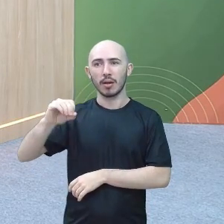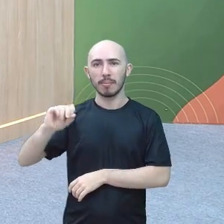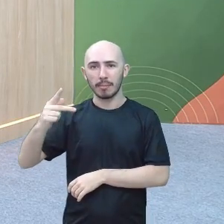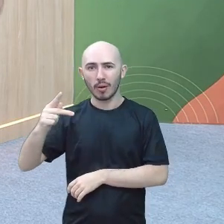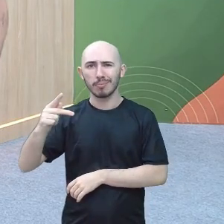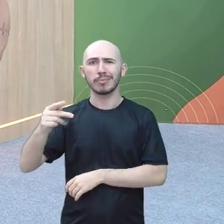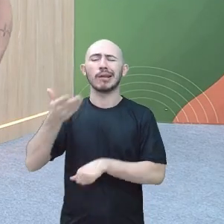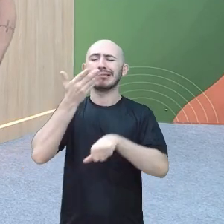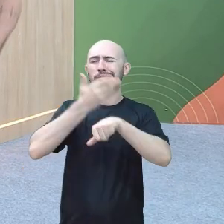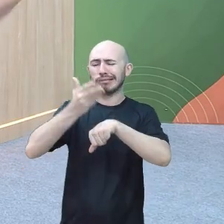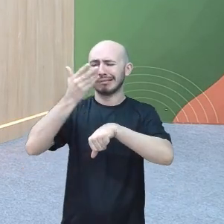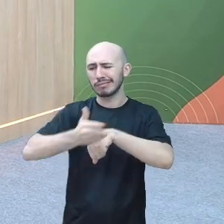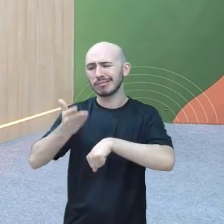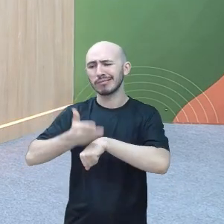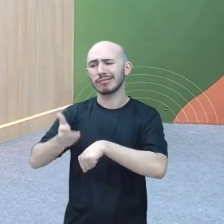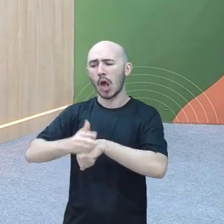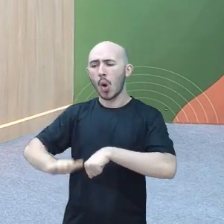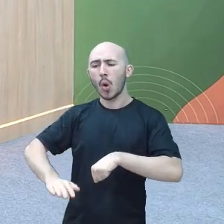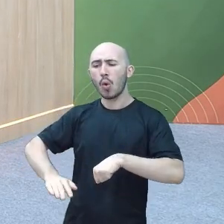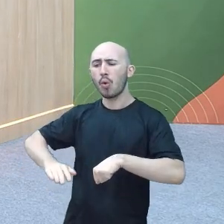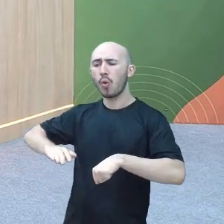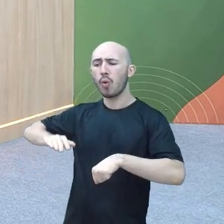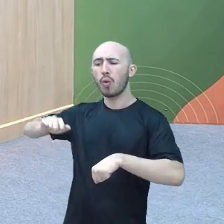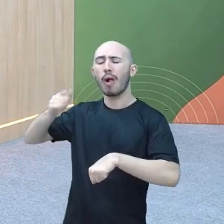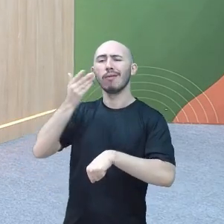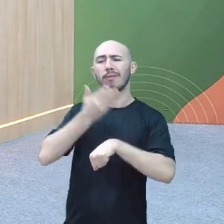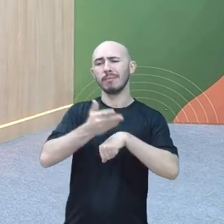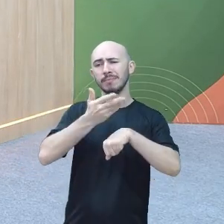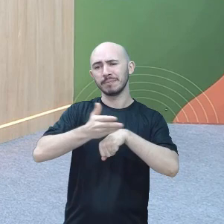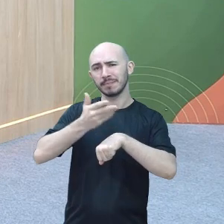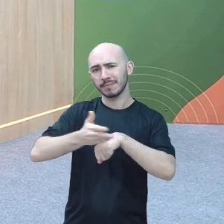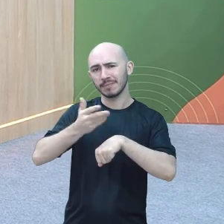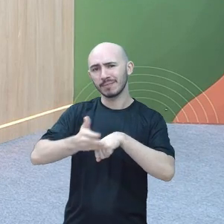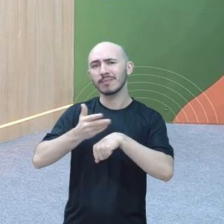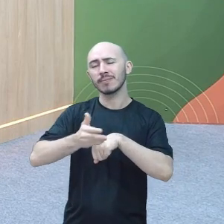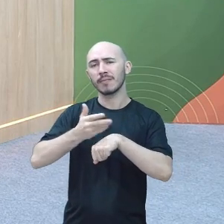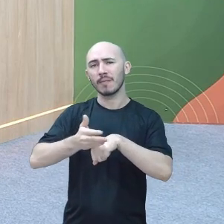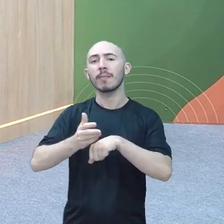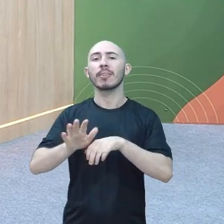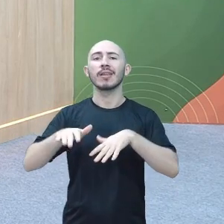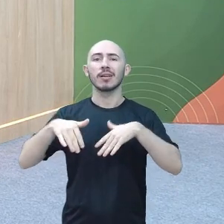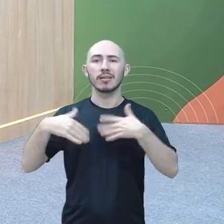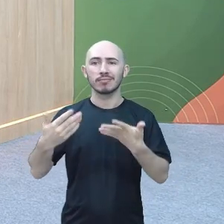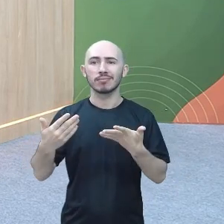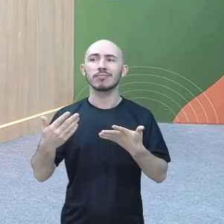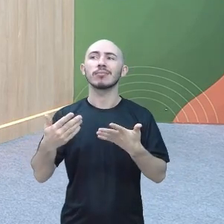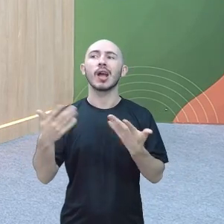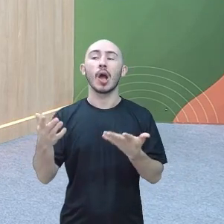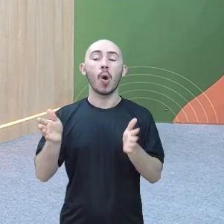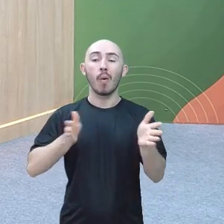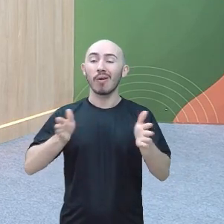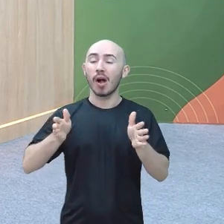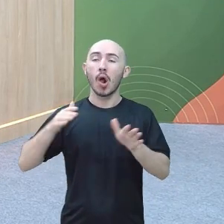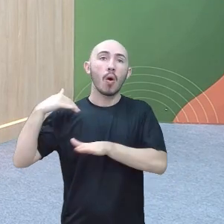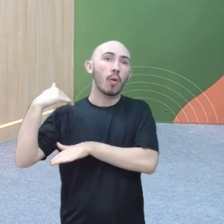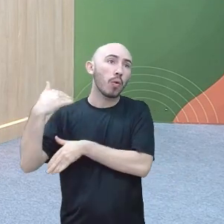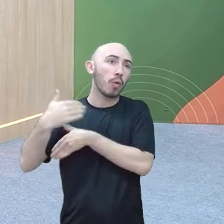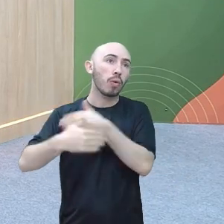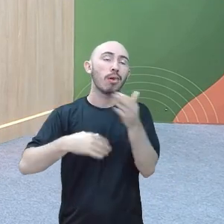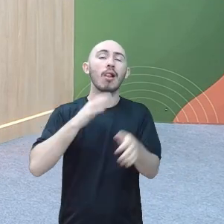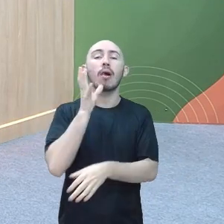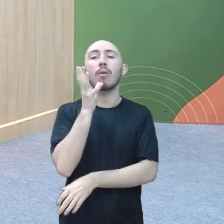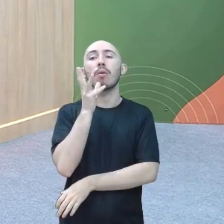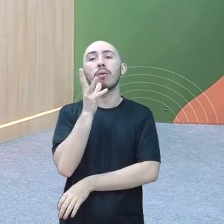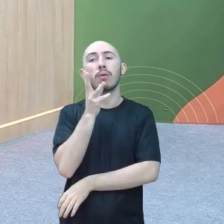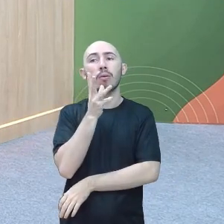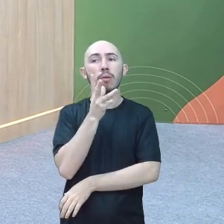mesmo, desde pequenininho, até chegar nisso. Então é um processo muito longo, muito demorado, não é de